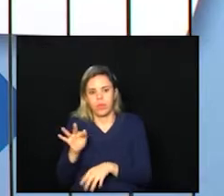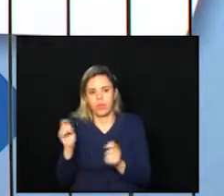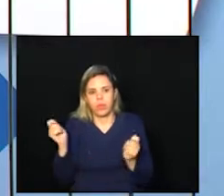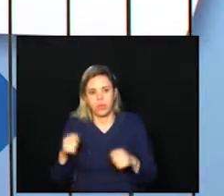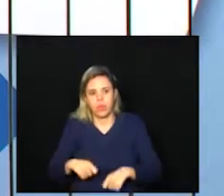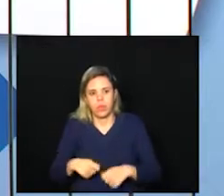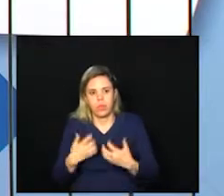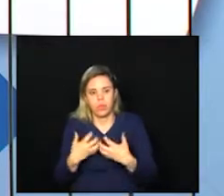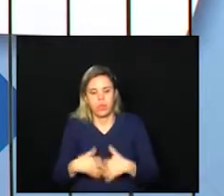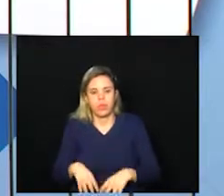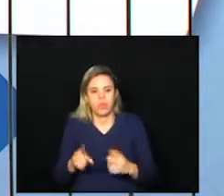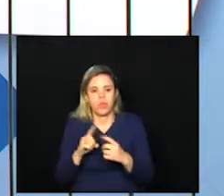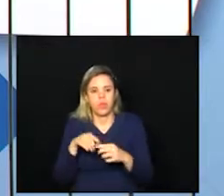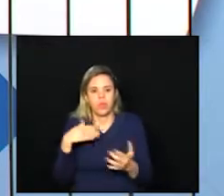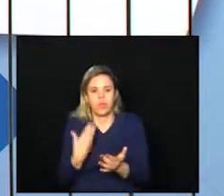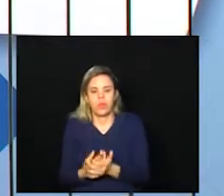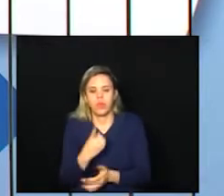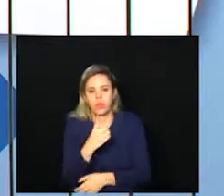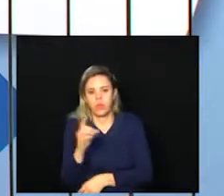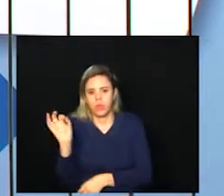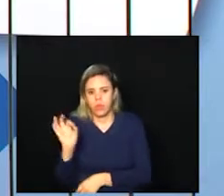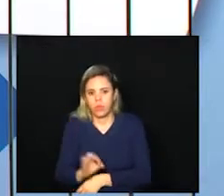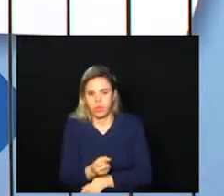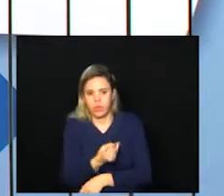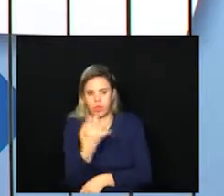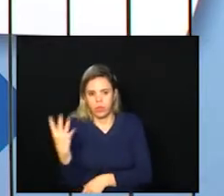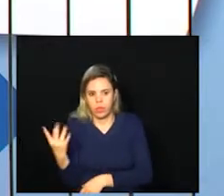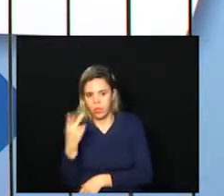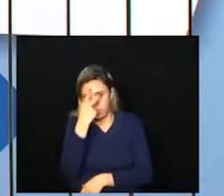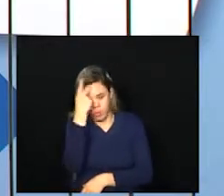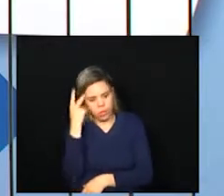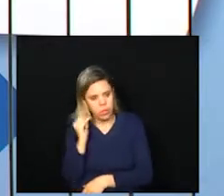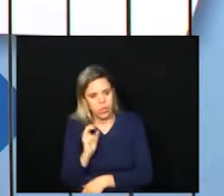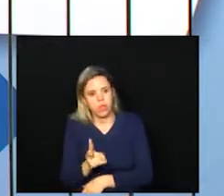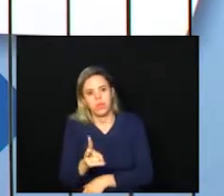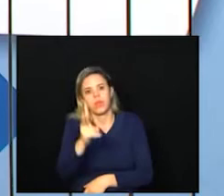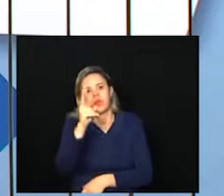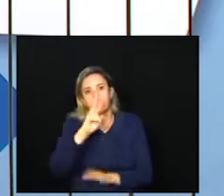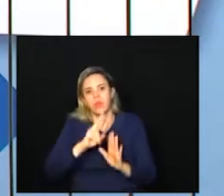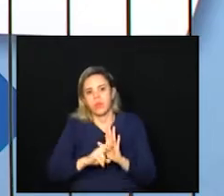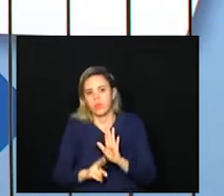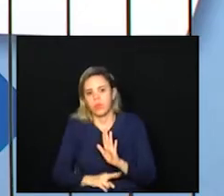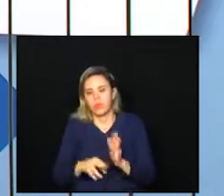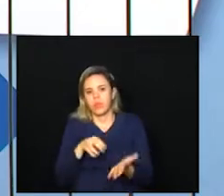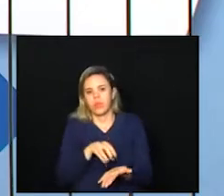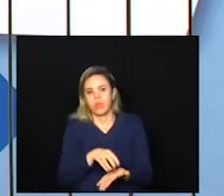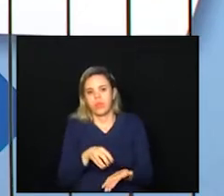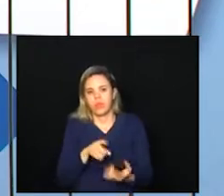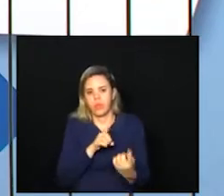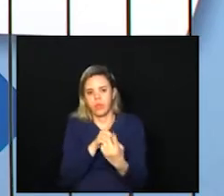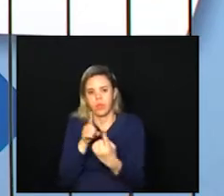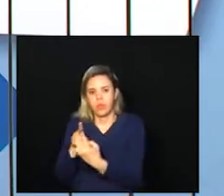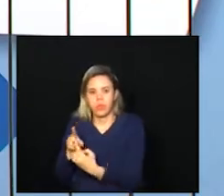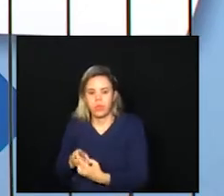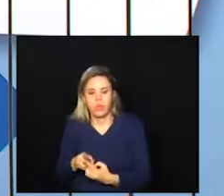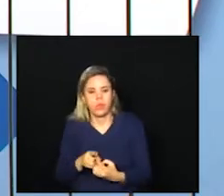poderão funcionar com até 100% da capacidade, seguindo as regras do setor de serviços, como ficou